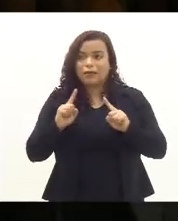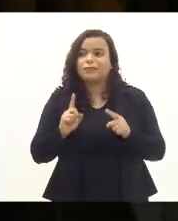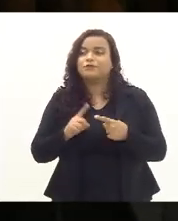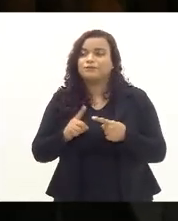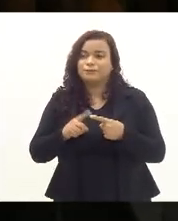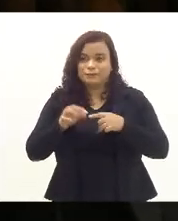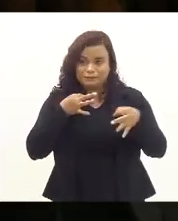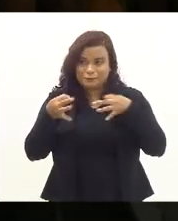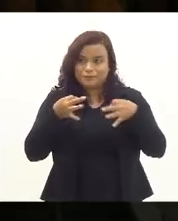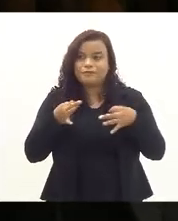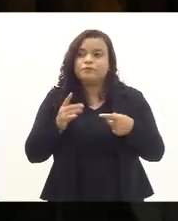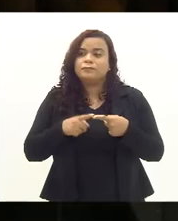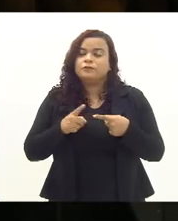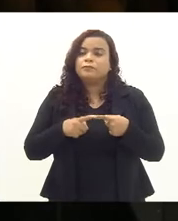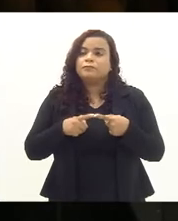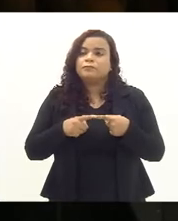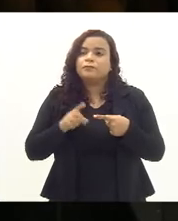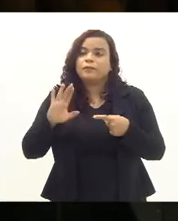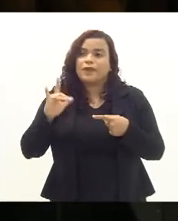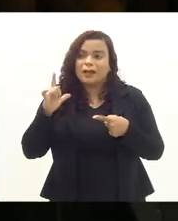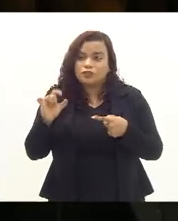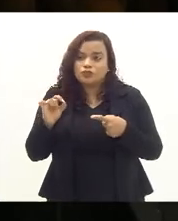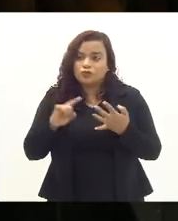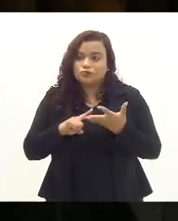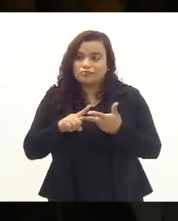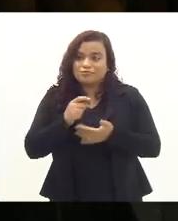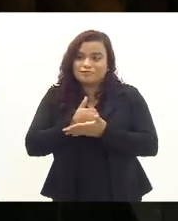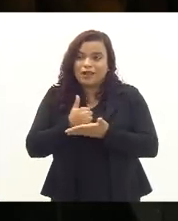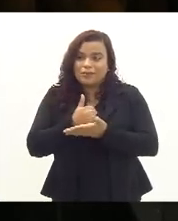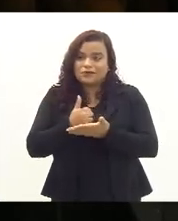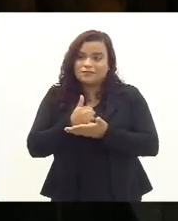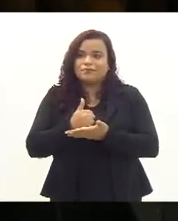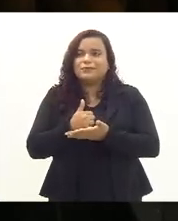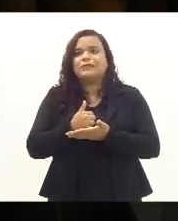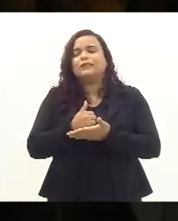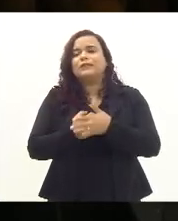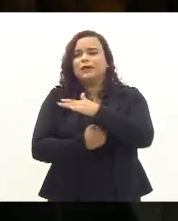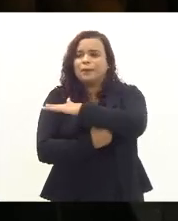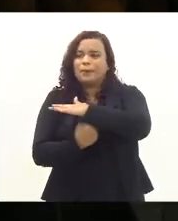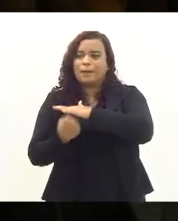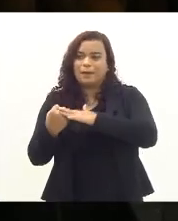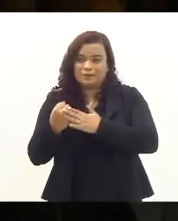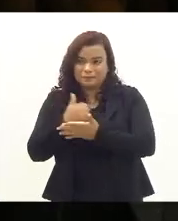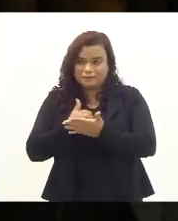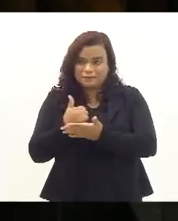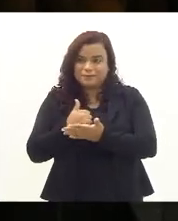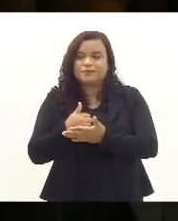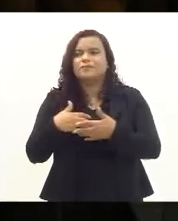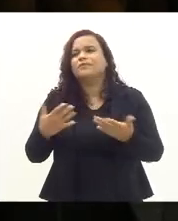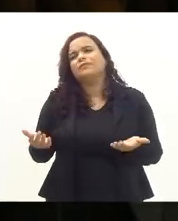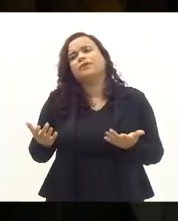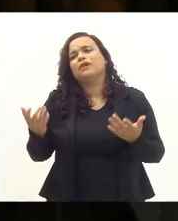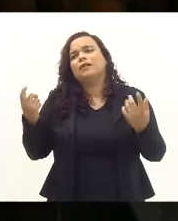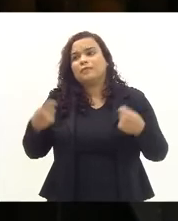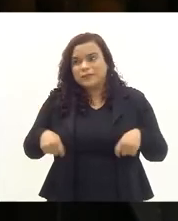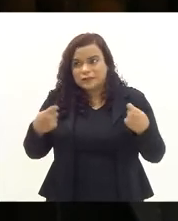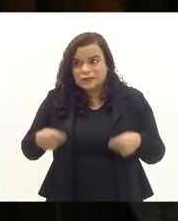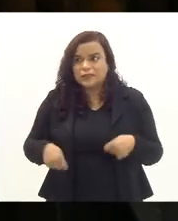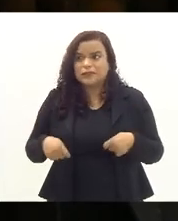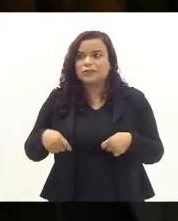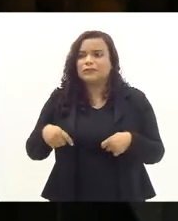está nos eixos volto a dizer porque precisa de Matriz